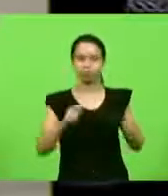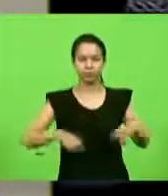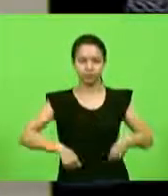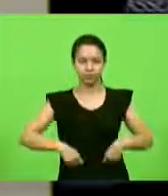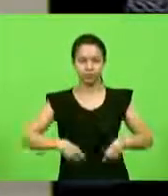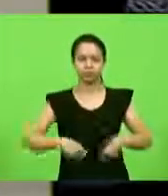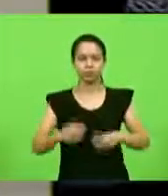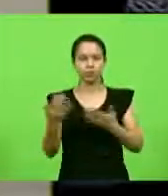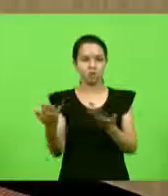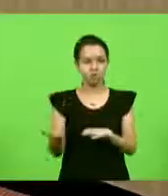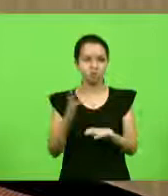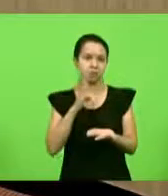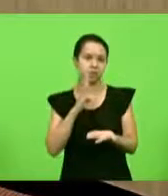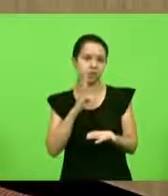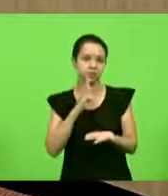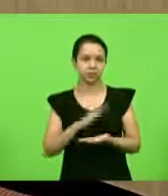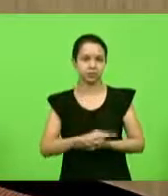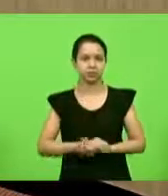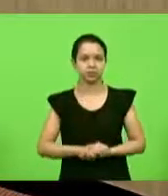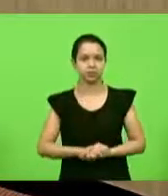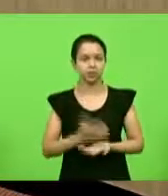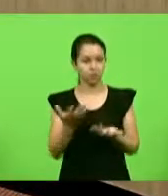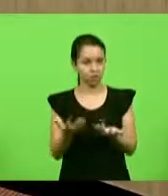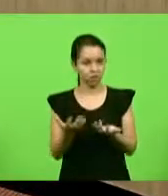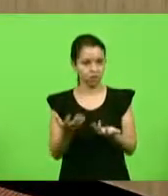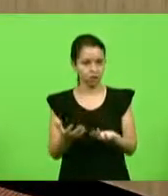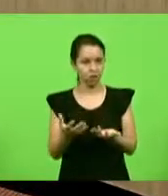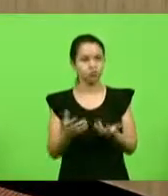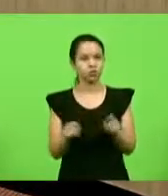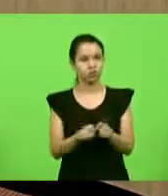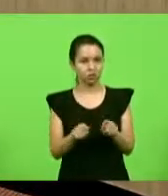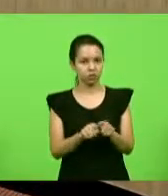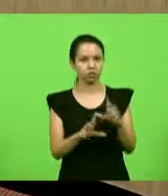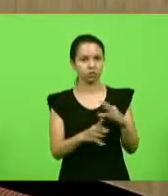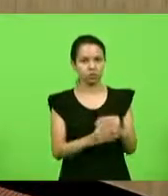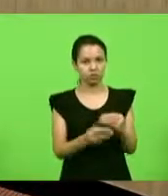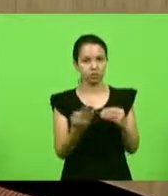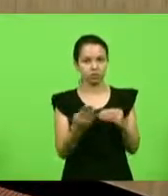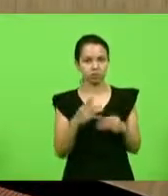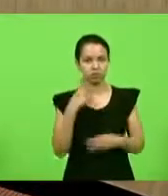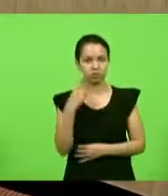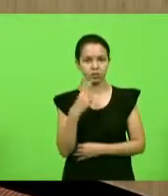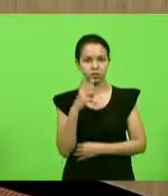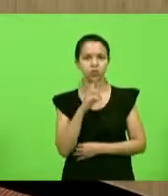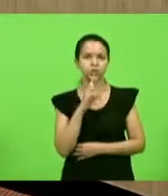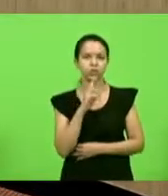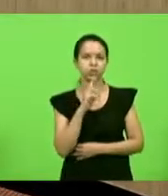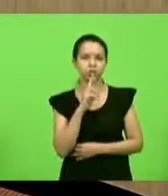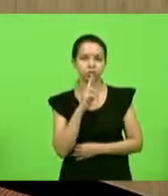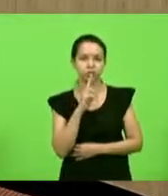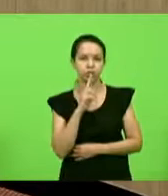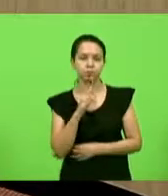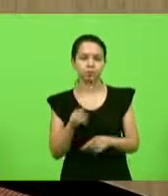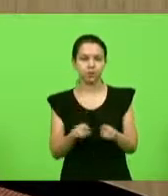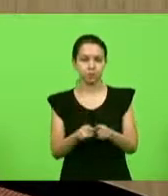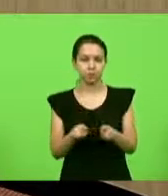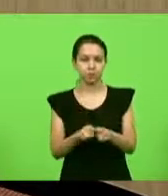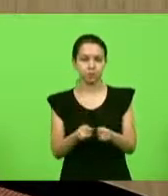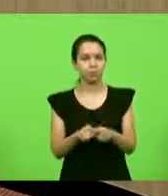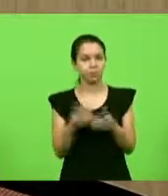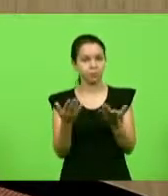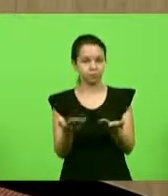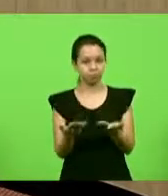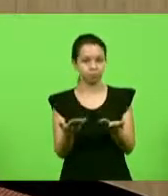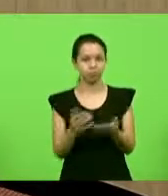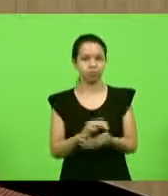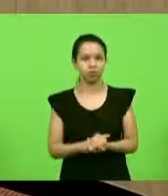o deputado Berlanda. Eu quero me juntar ao deputado Rodrigo. Deputado,